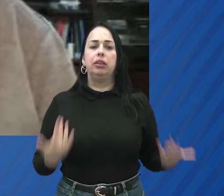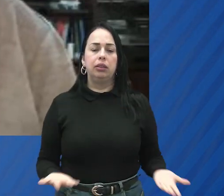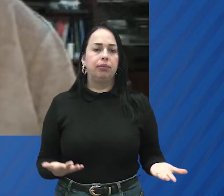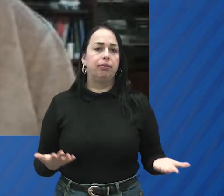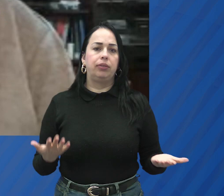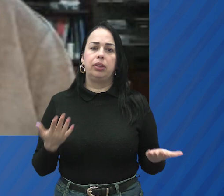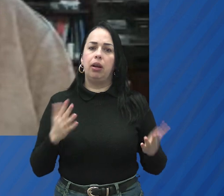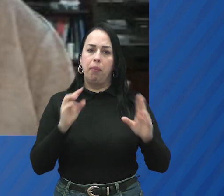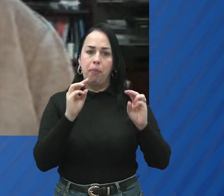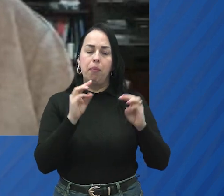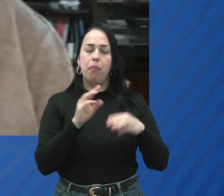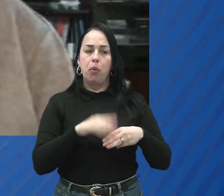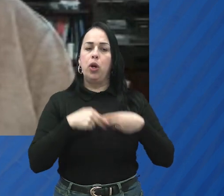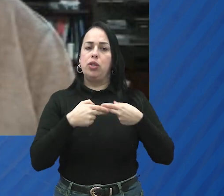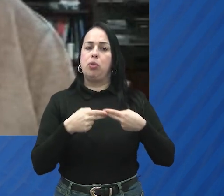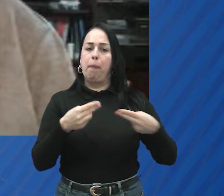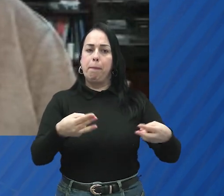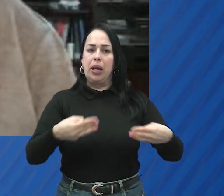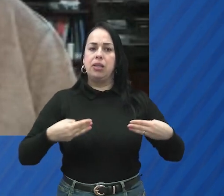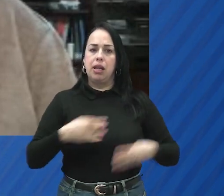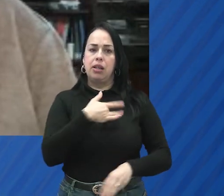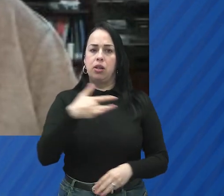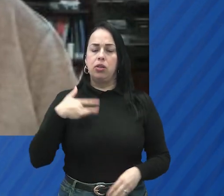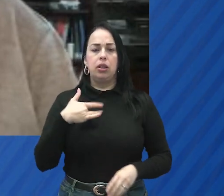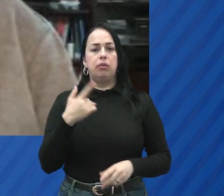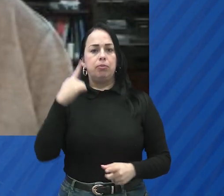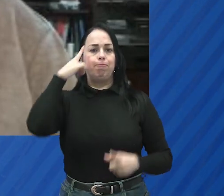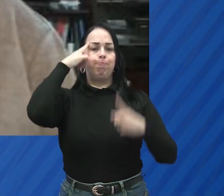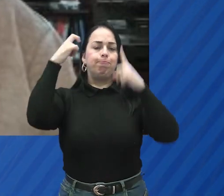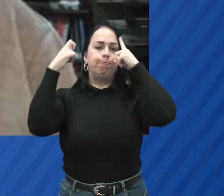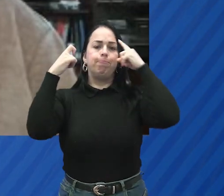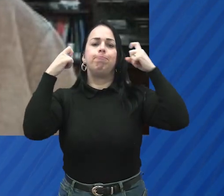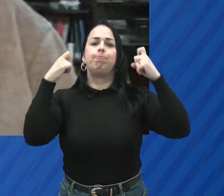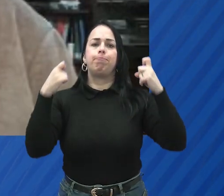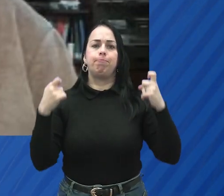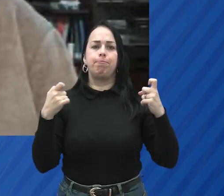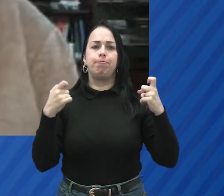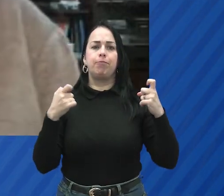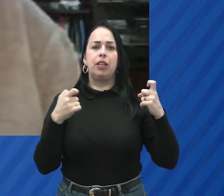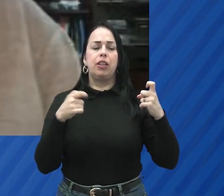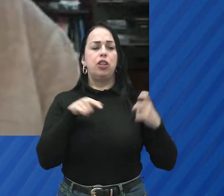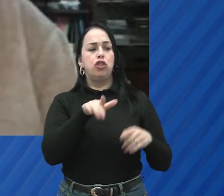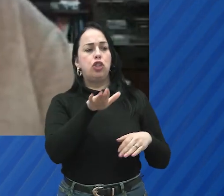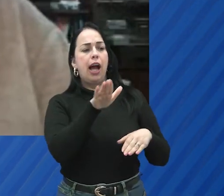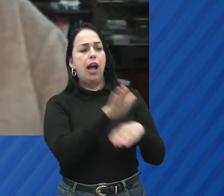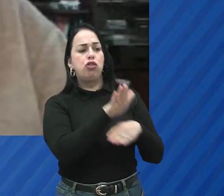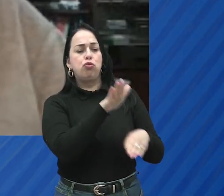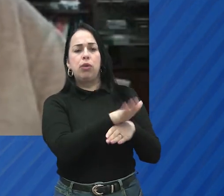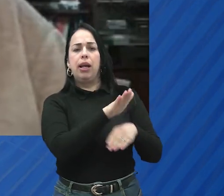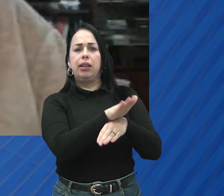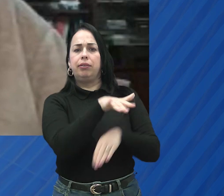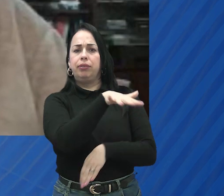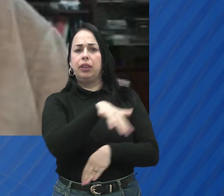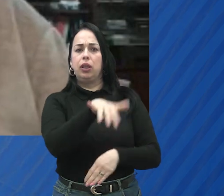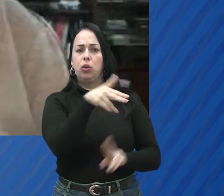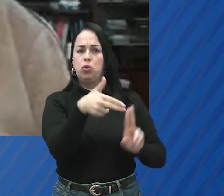Aí o Ministério teve essa ideia de auxiliar o